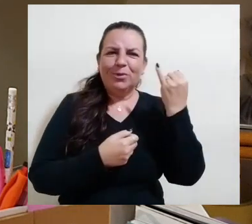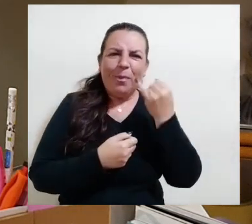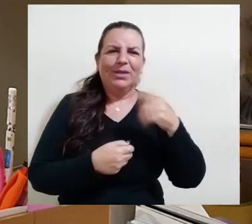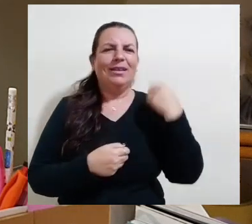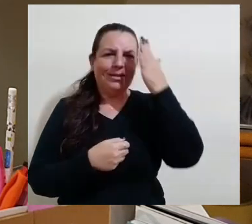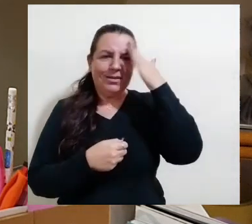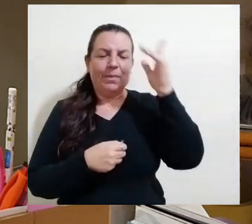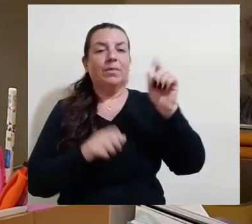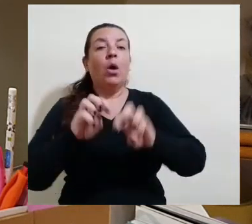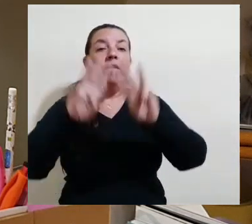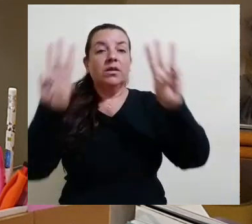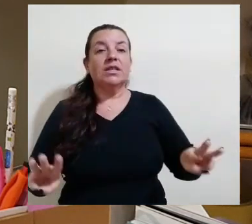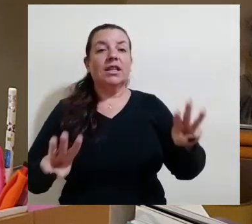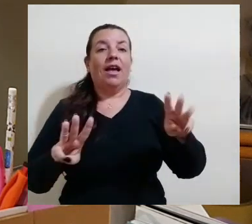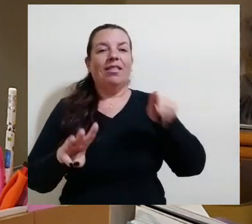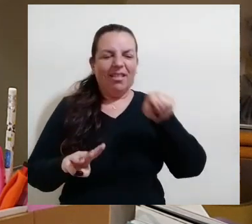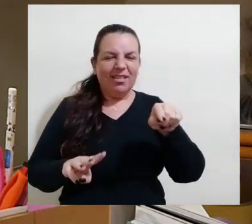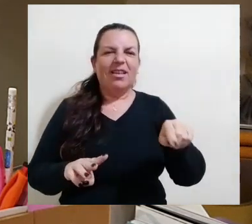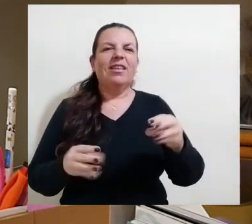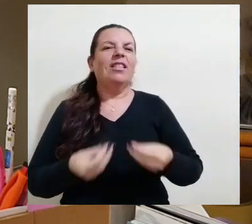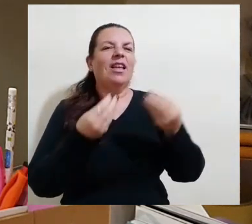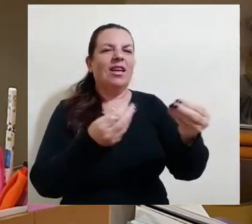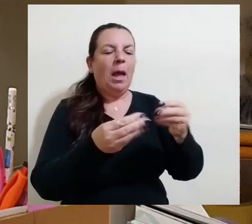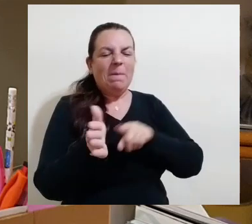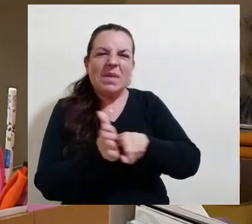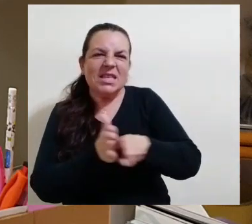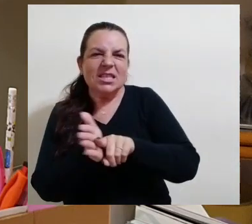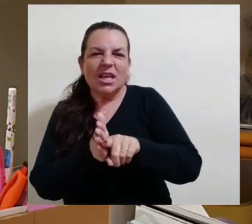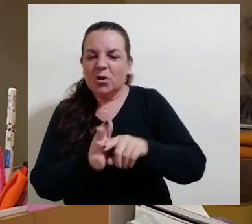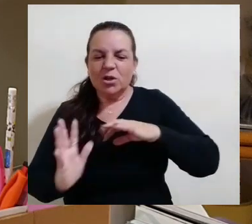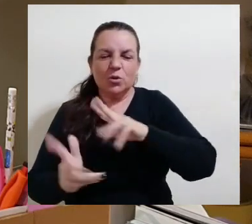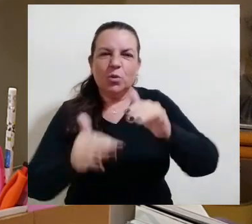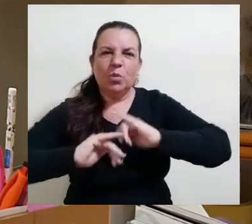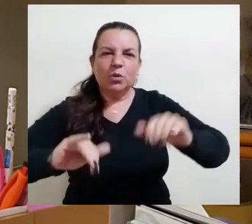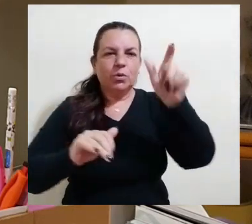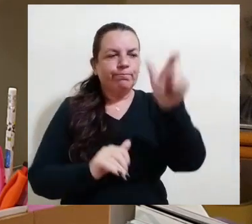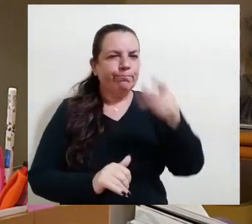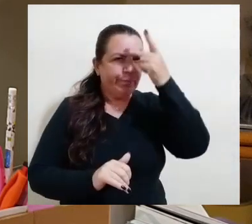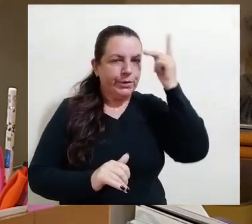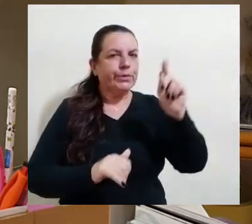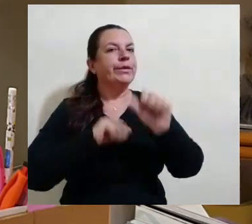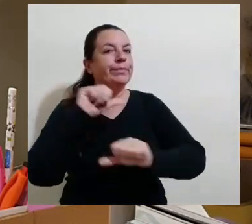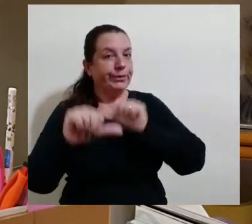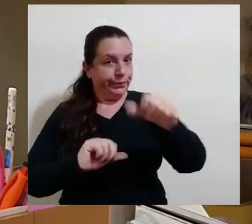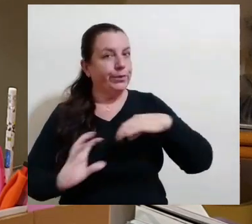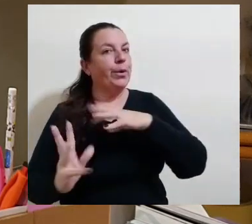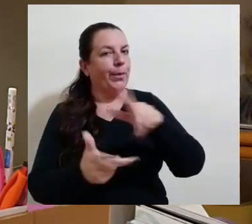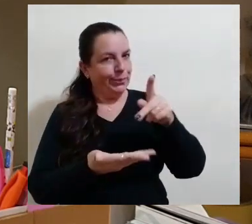da universidade federal do paraná universidade pública que tá aí colocando pesquisadores no mundo pessoas que realmente